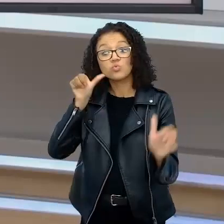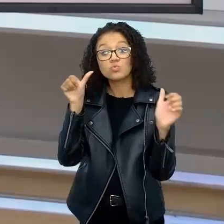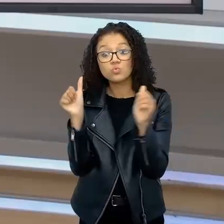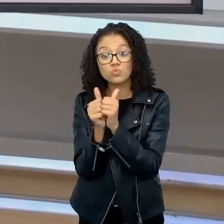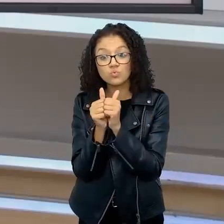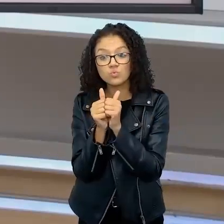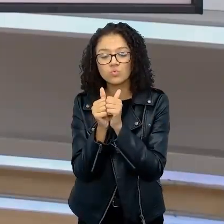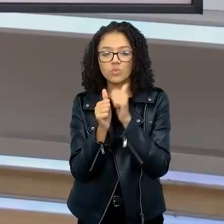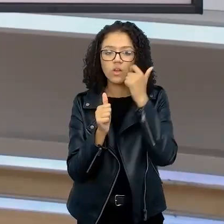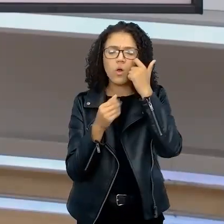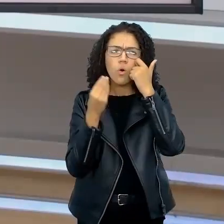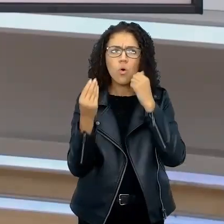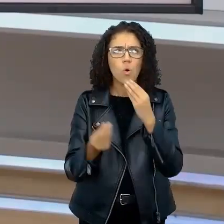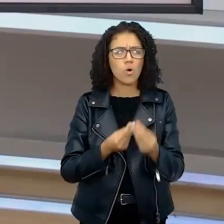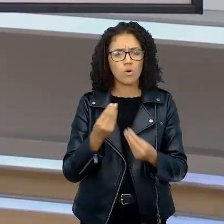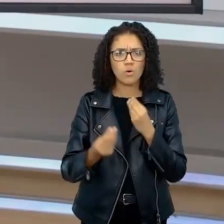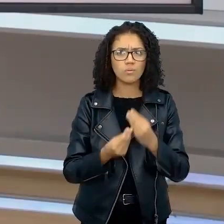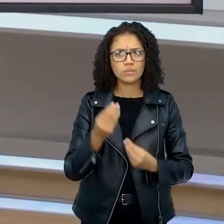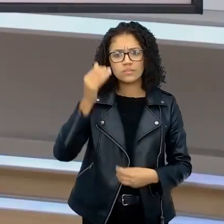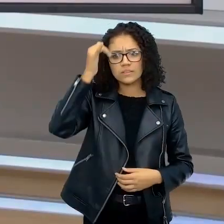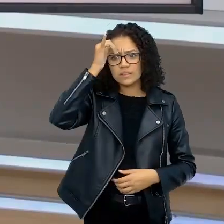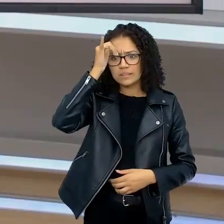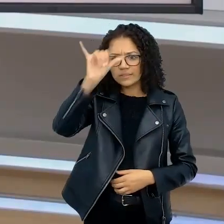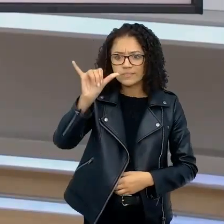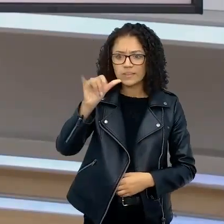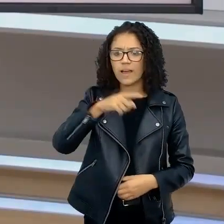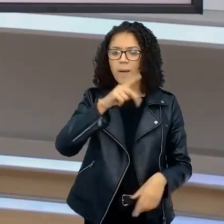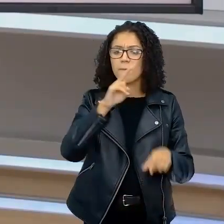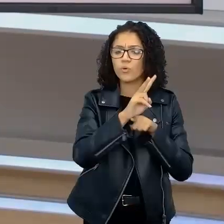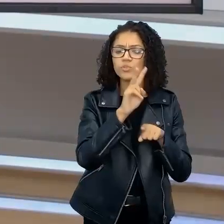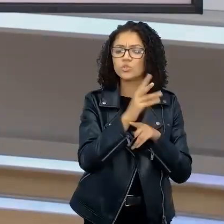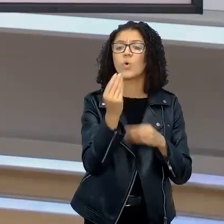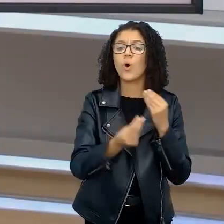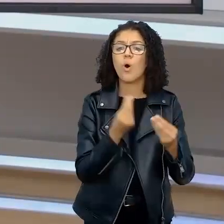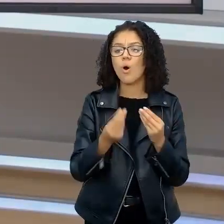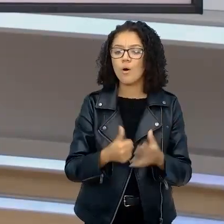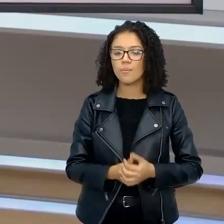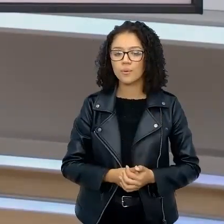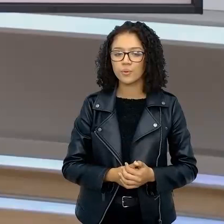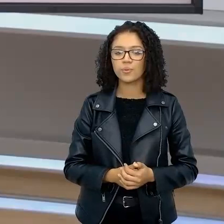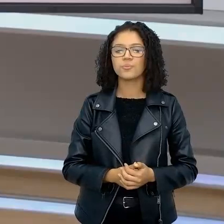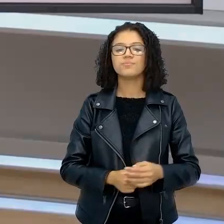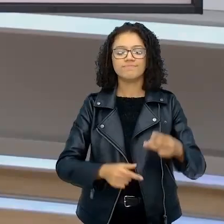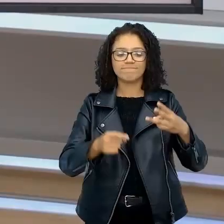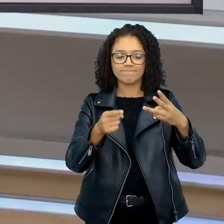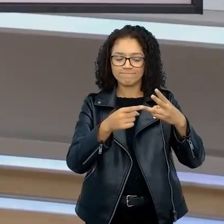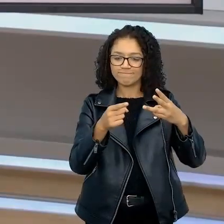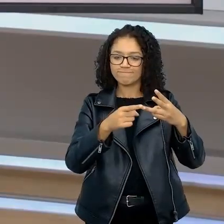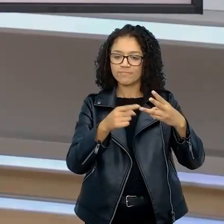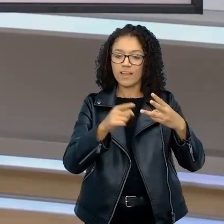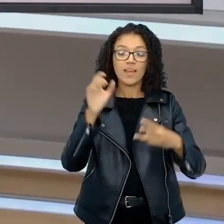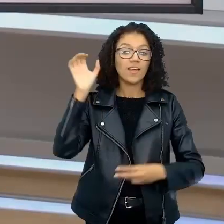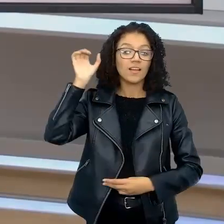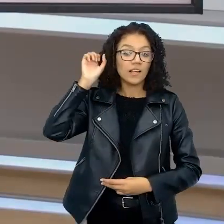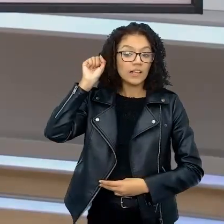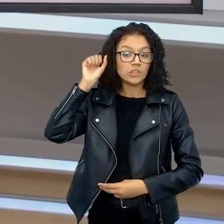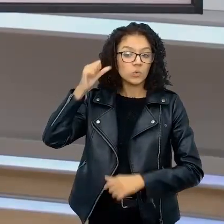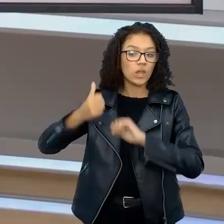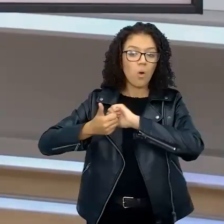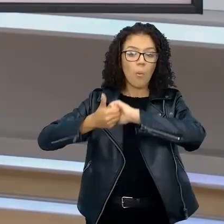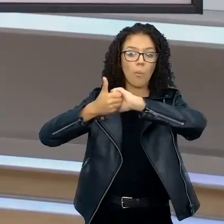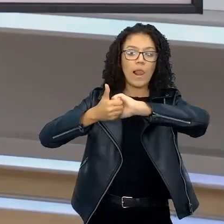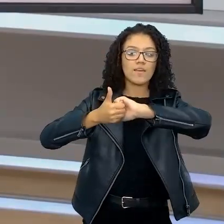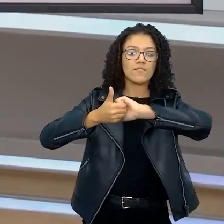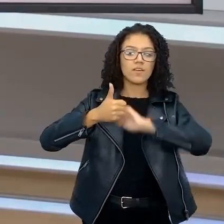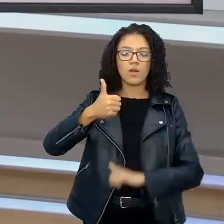não revitimização dessa criança vítima ou testemunha? Por meio dessa escuta qualificada.